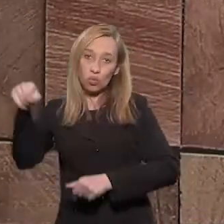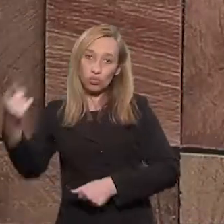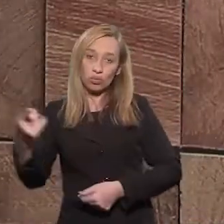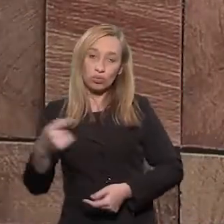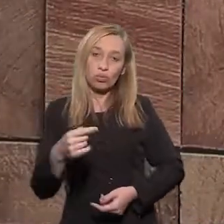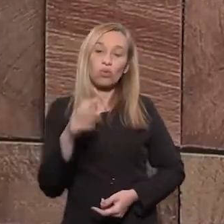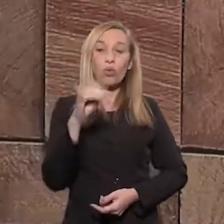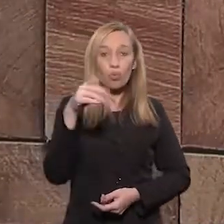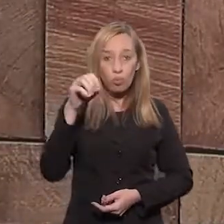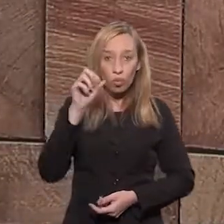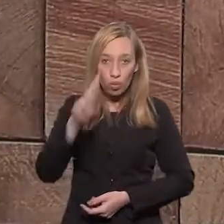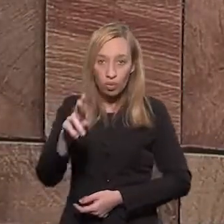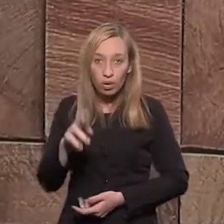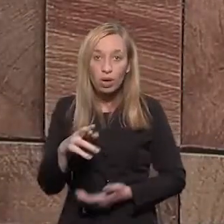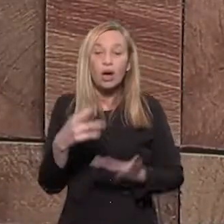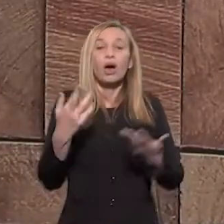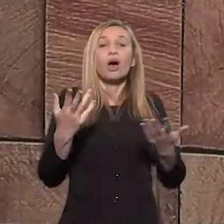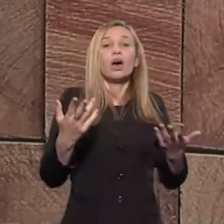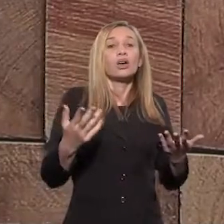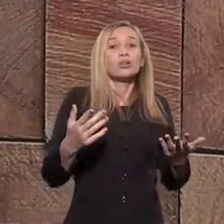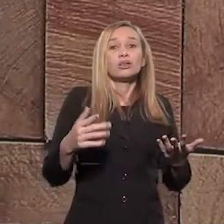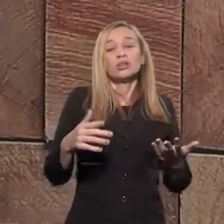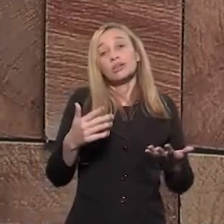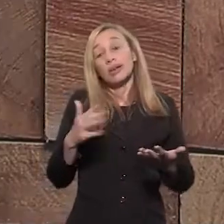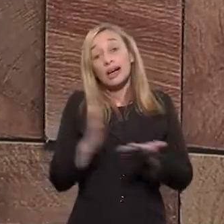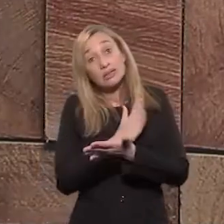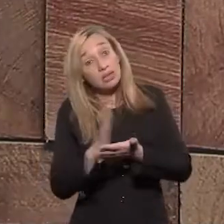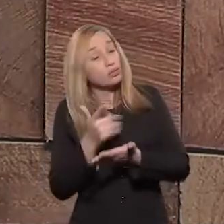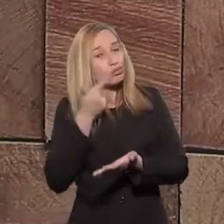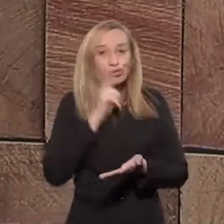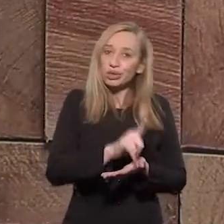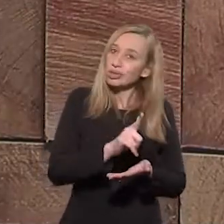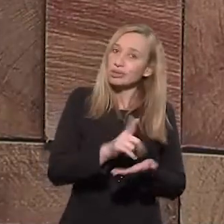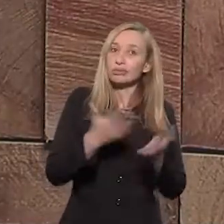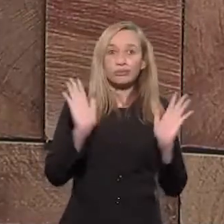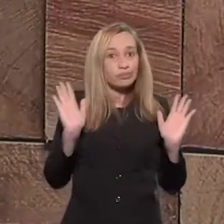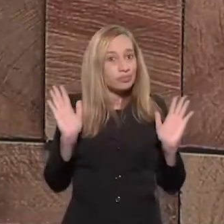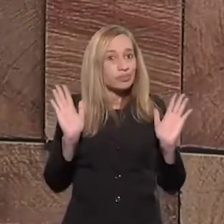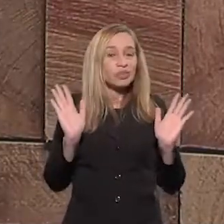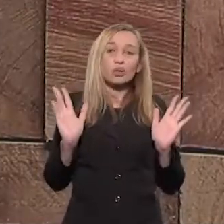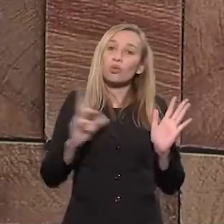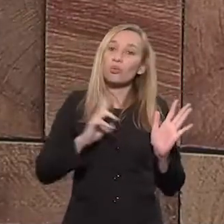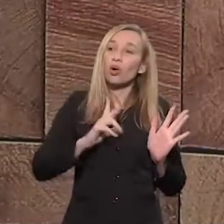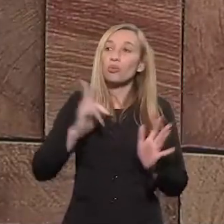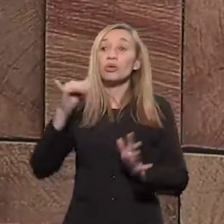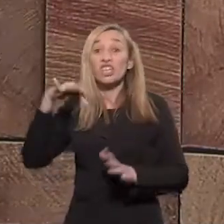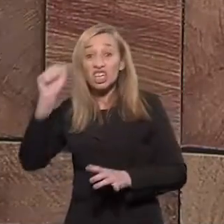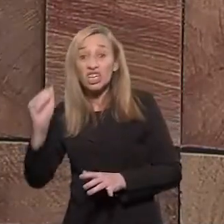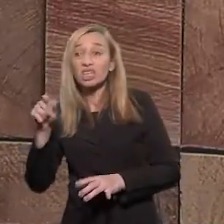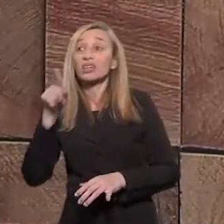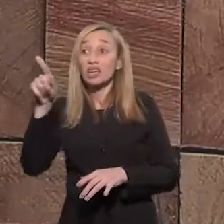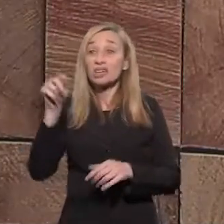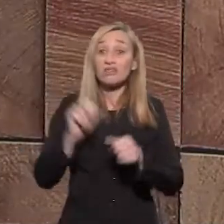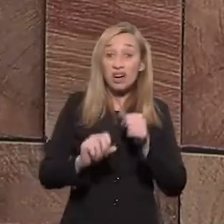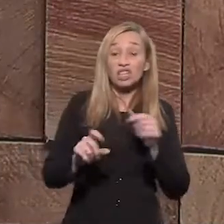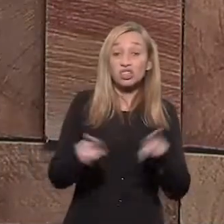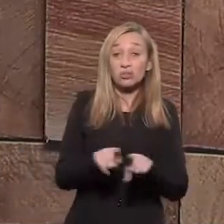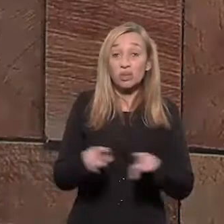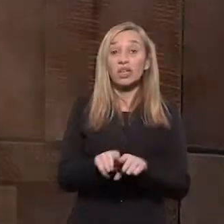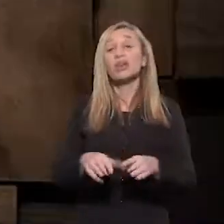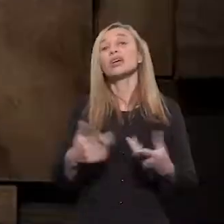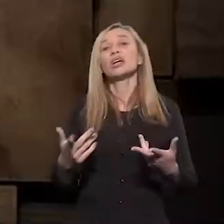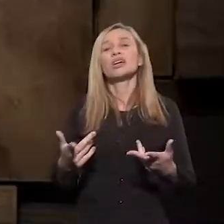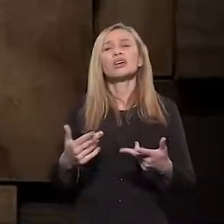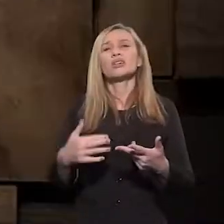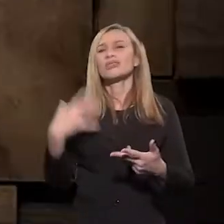para o outro. Entendeu? Que eu também nem sempre consigo. Tento sempre, mas nem sempre consigo. O próprio Ginga, que compõe aos